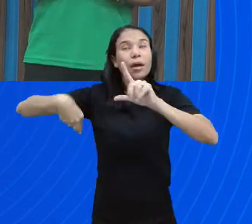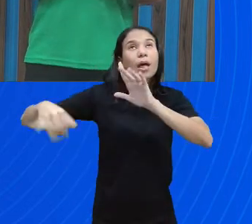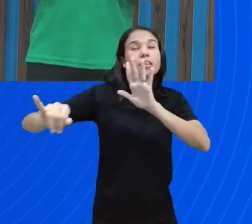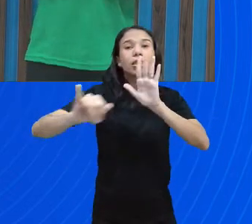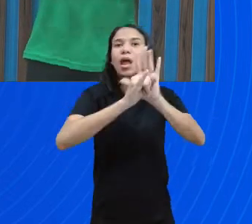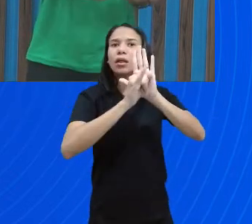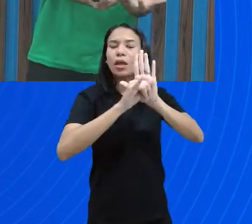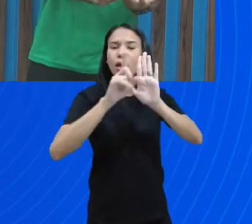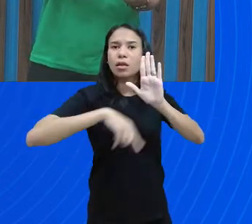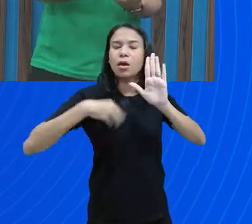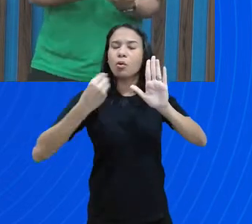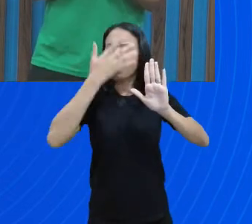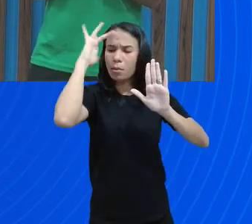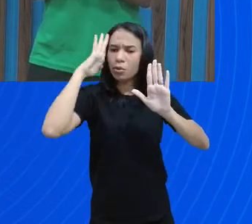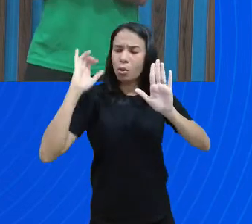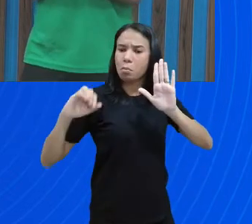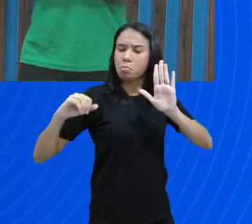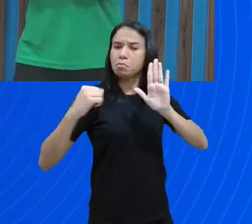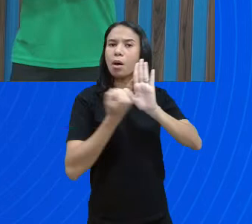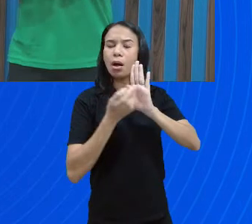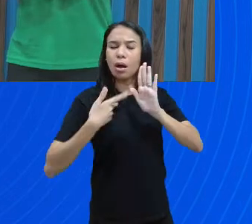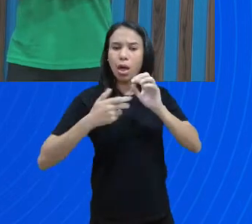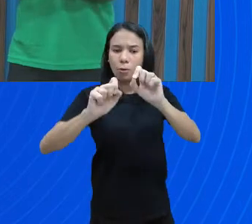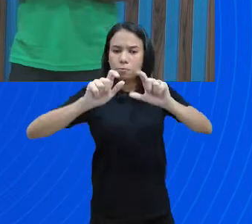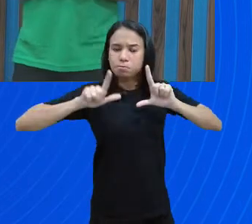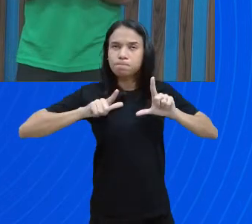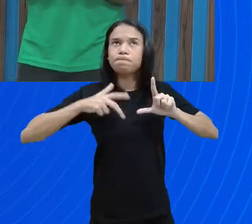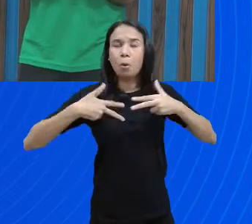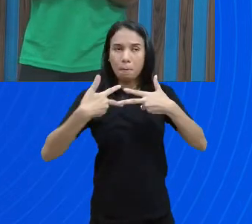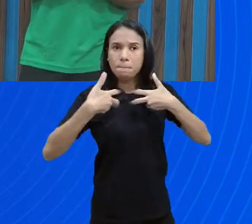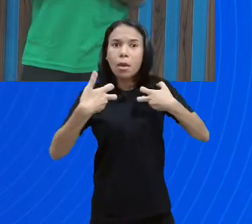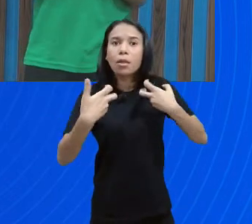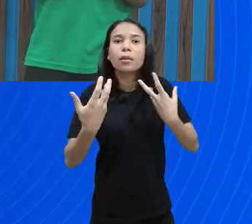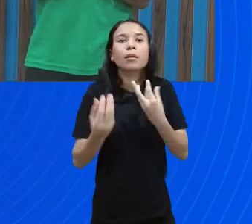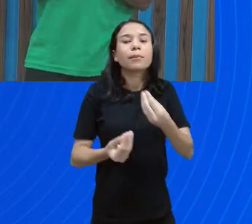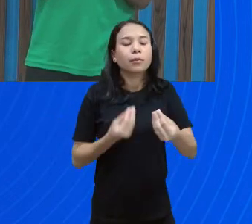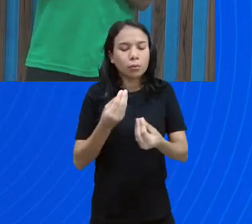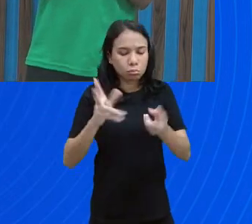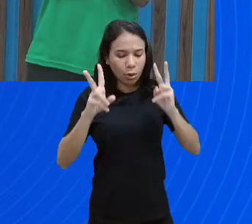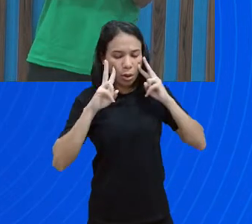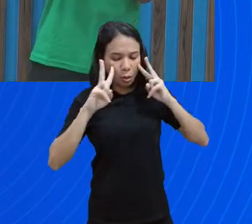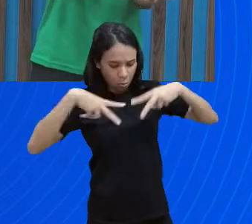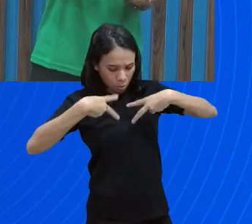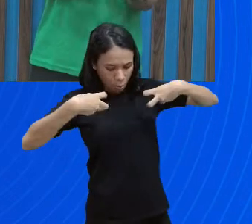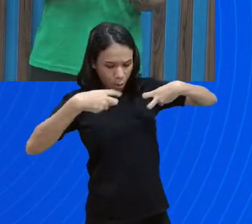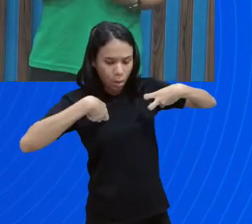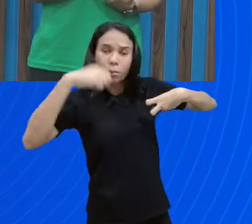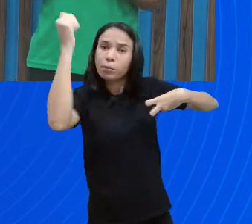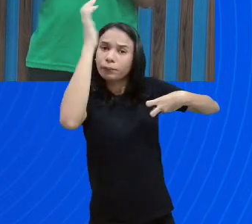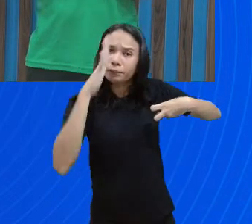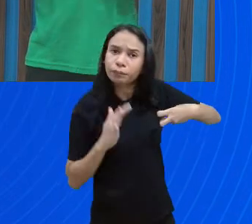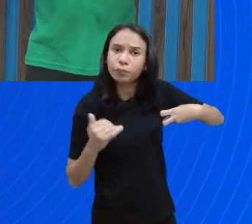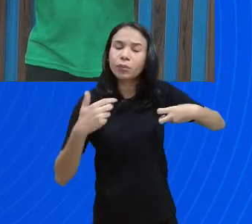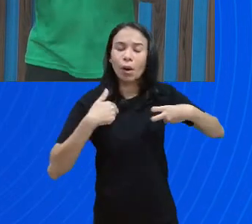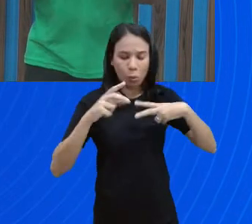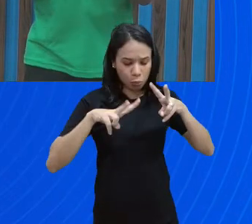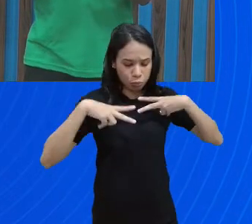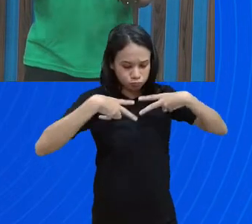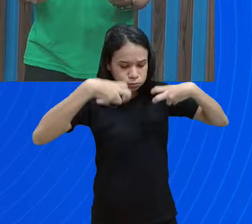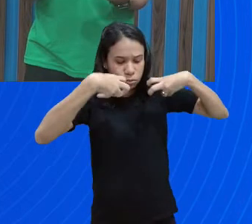se identifica. Você se identifica com a nação brasileira, com os